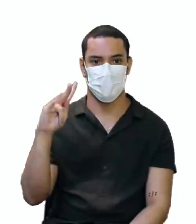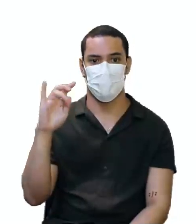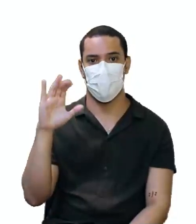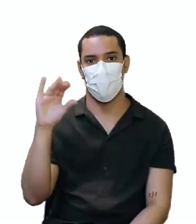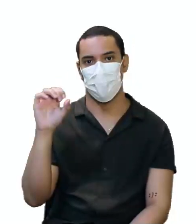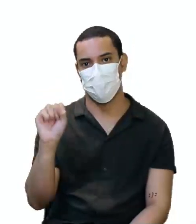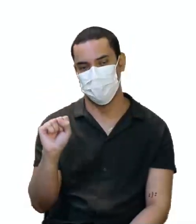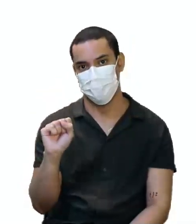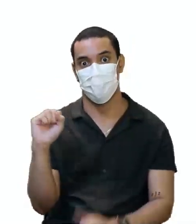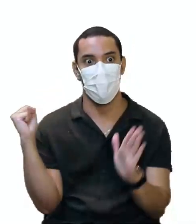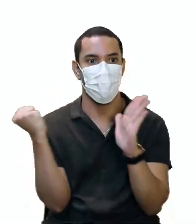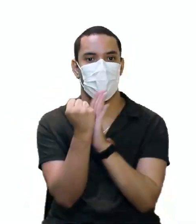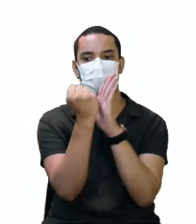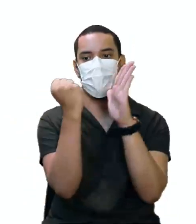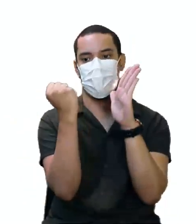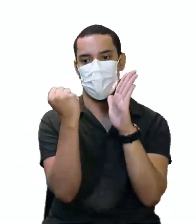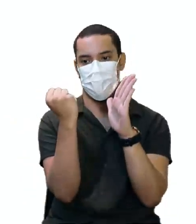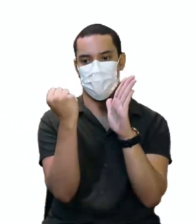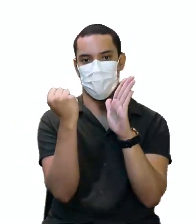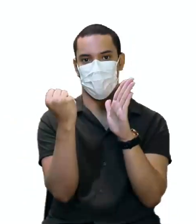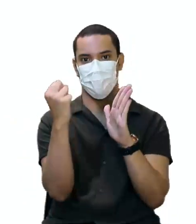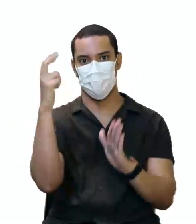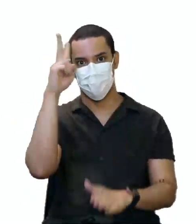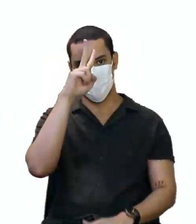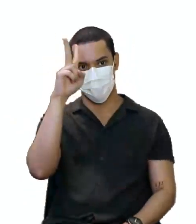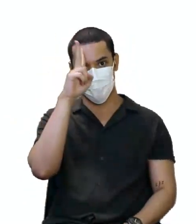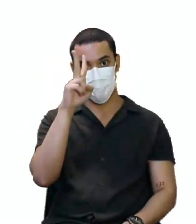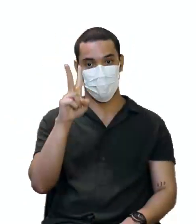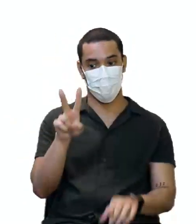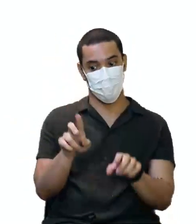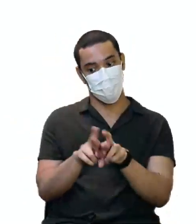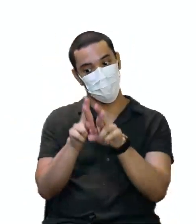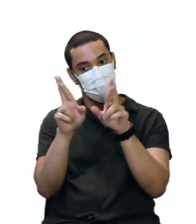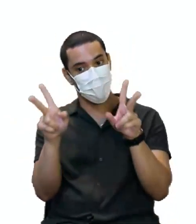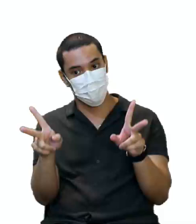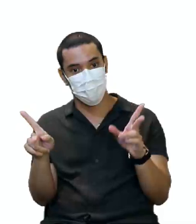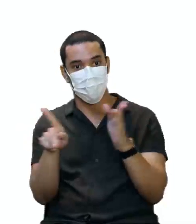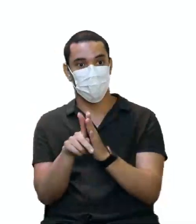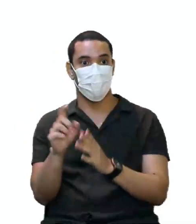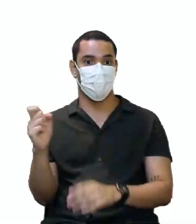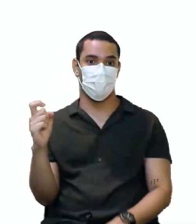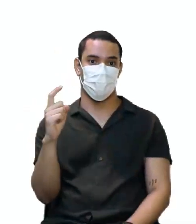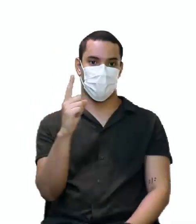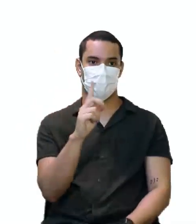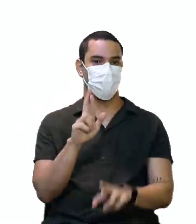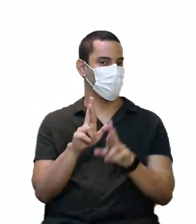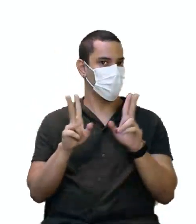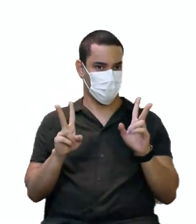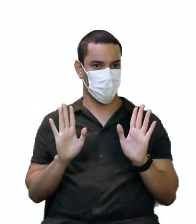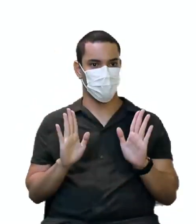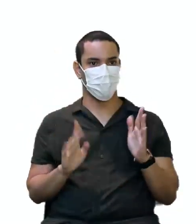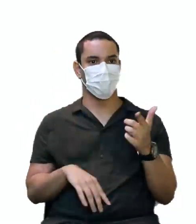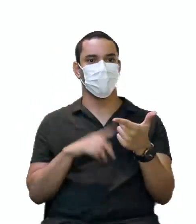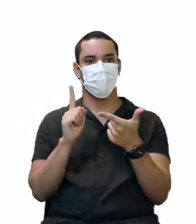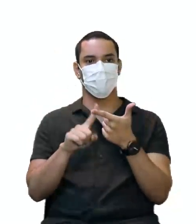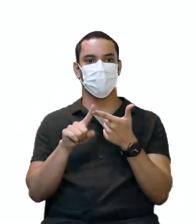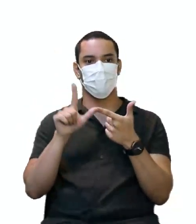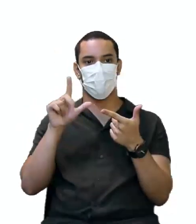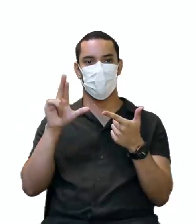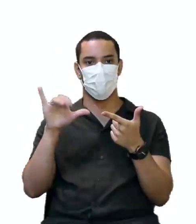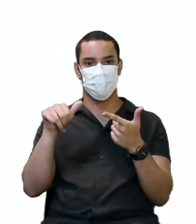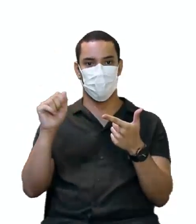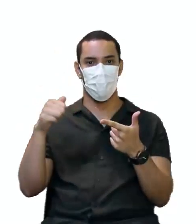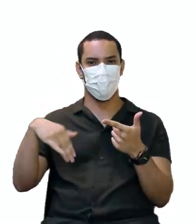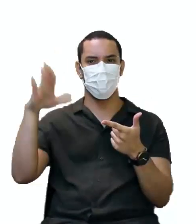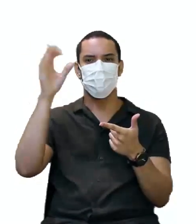tá? Que foram aqueles que marcaram na divergência evolutiva os hominídeos. B. Lucy